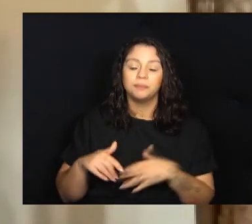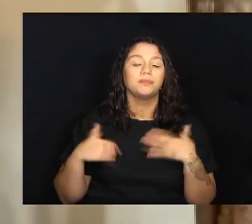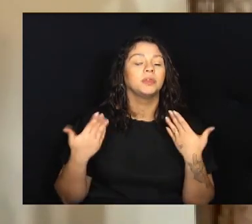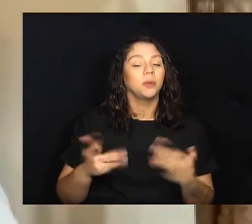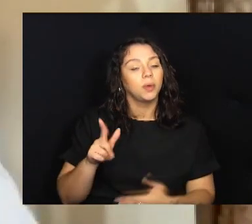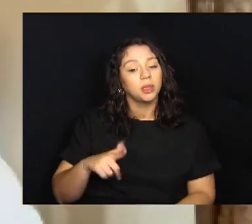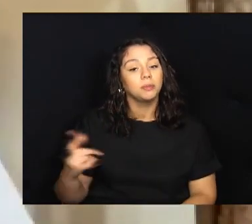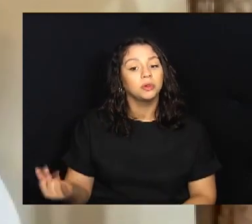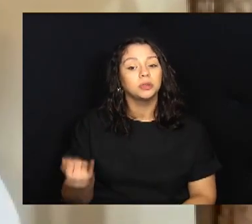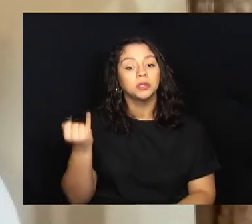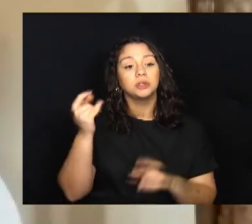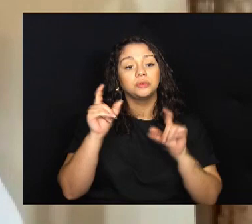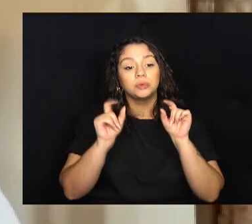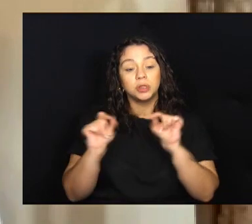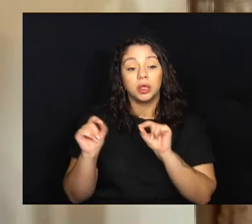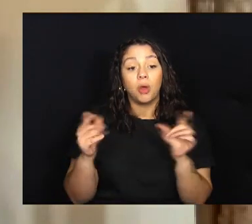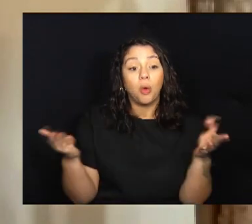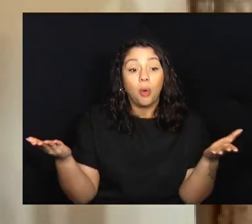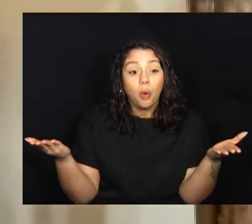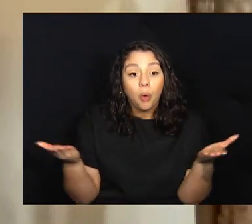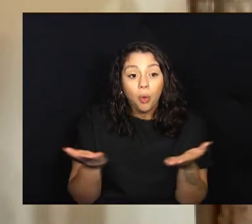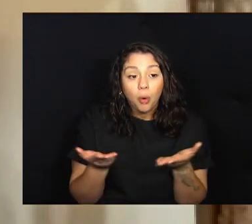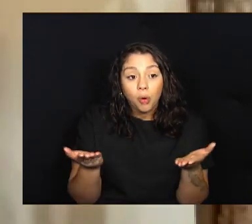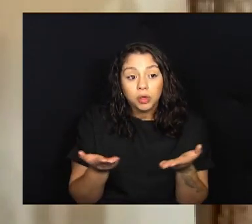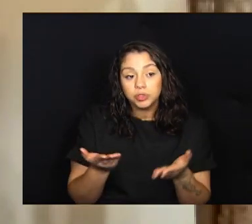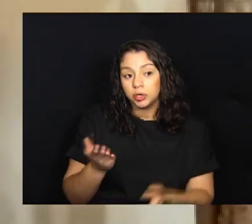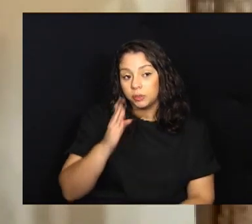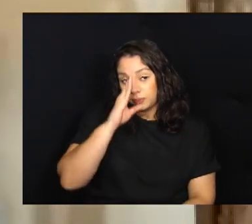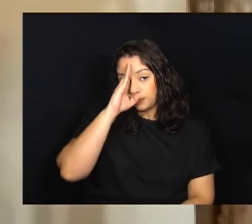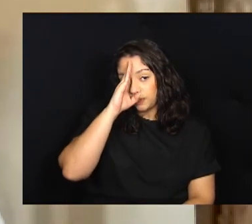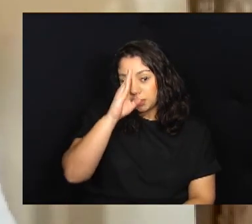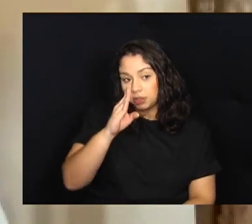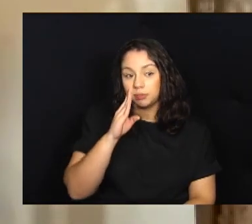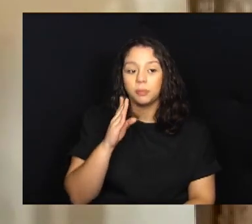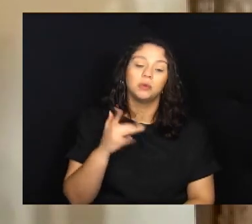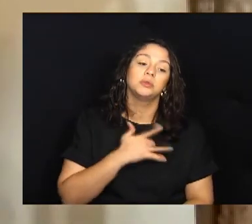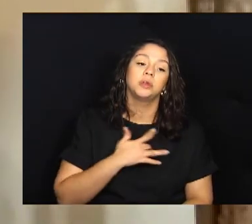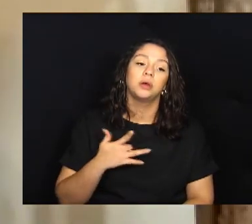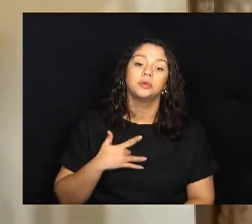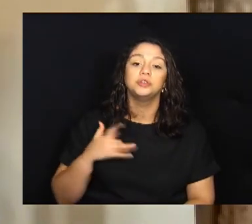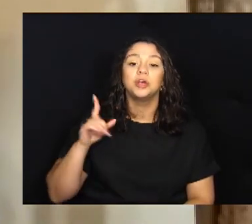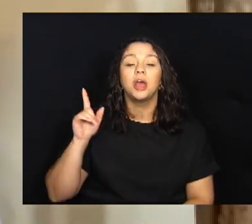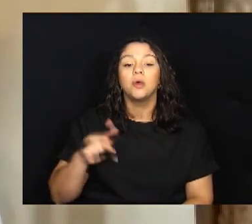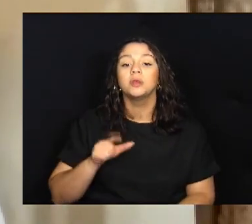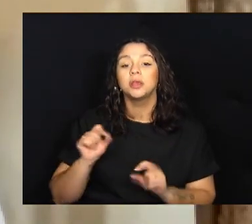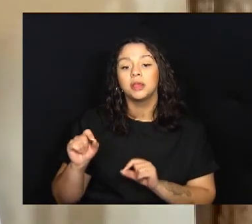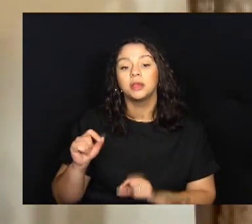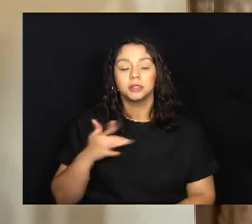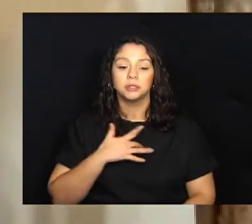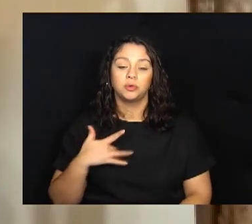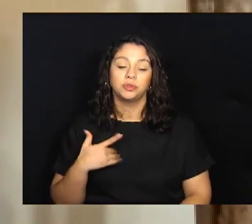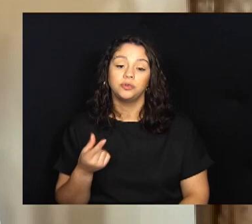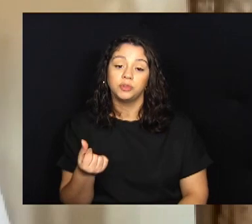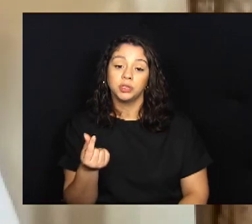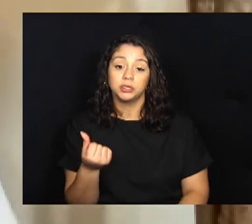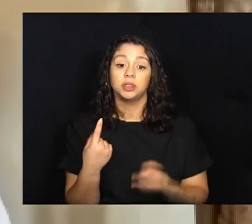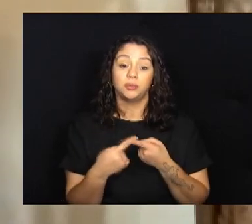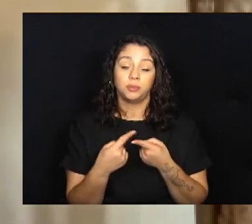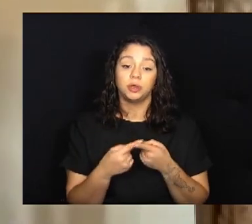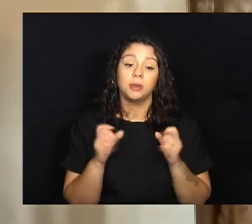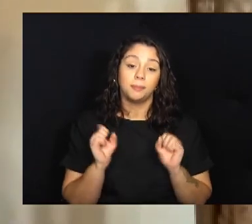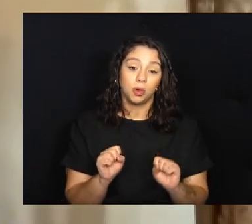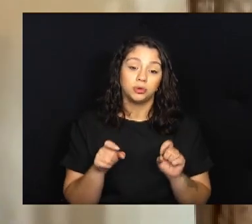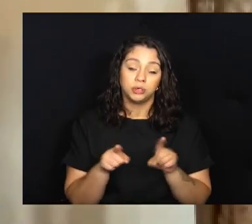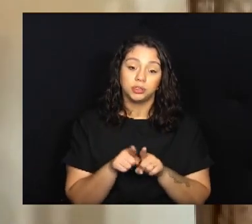pessoas entendam que hoje em dia a principal saúde já se tornou a saúde financeira. Isto porque ela já pode, né? Já